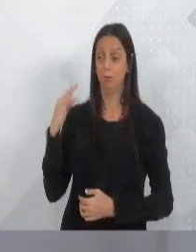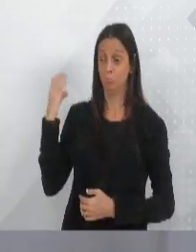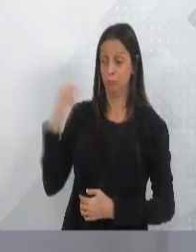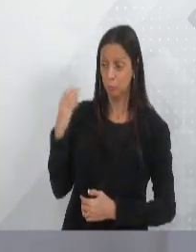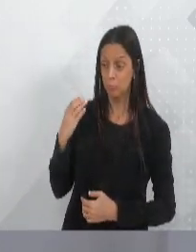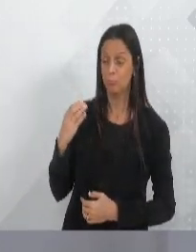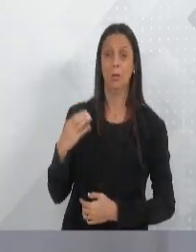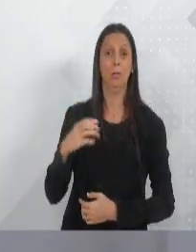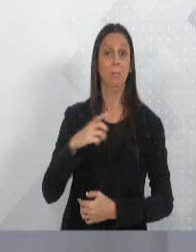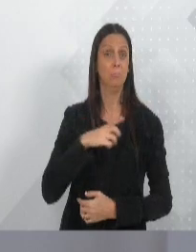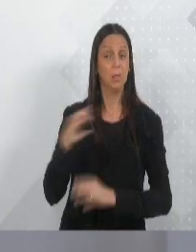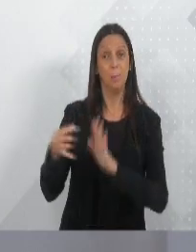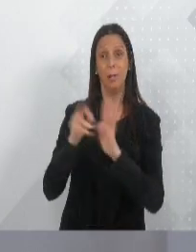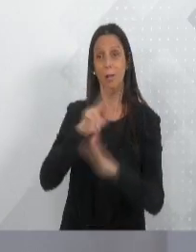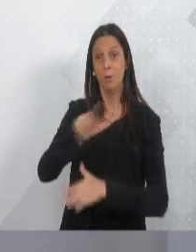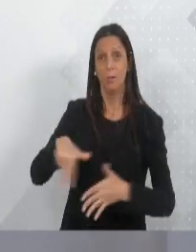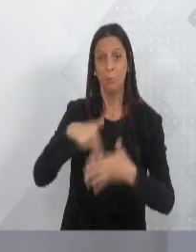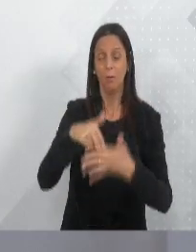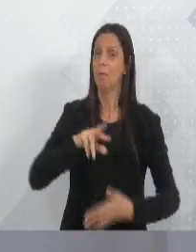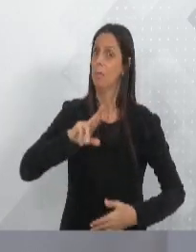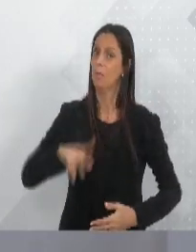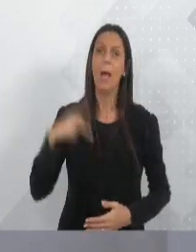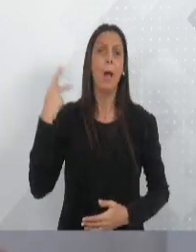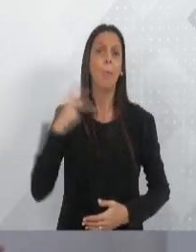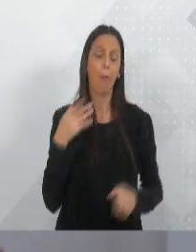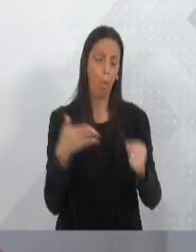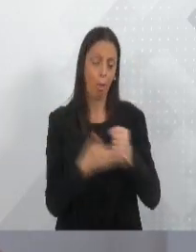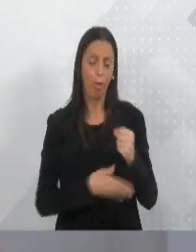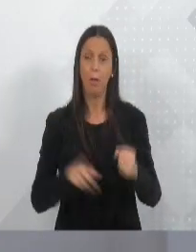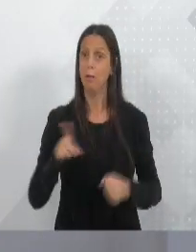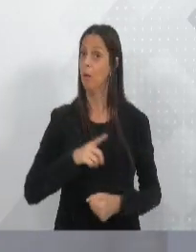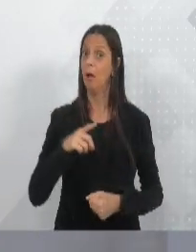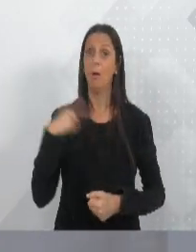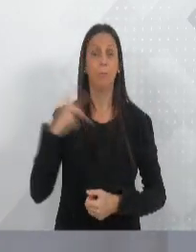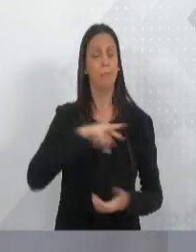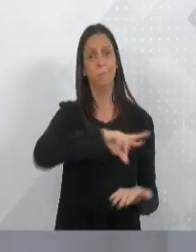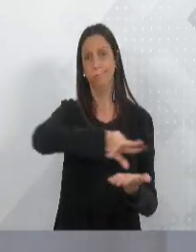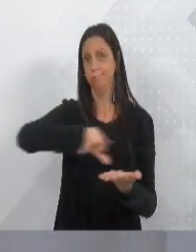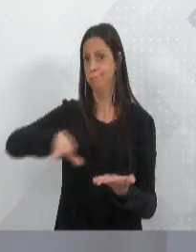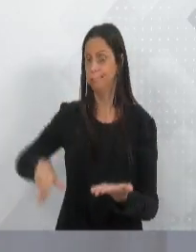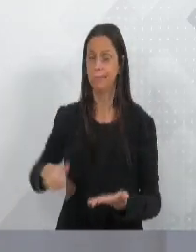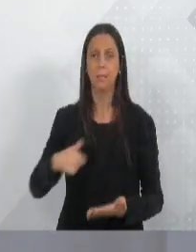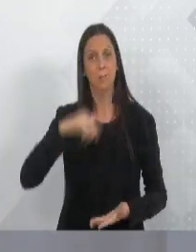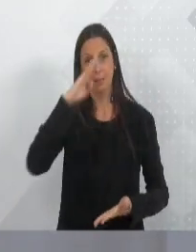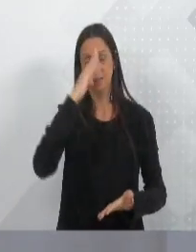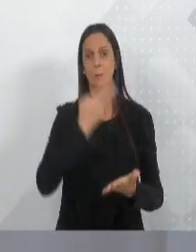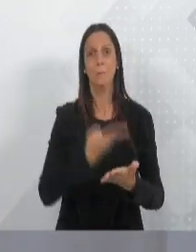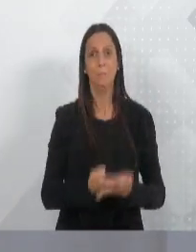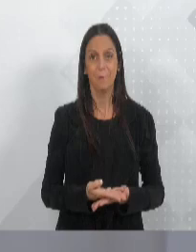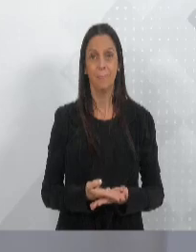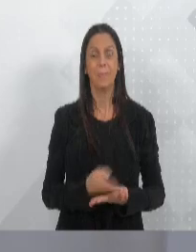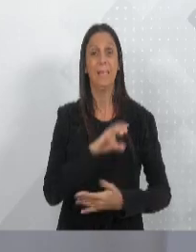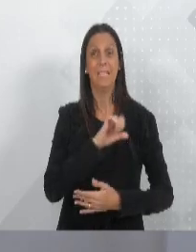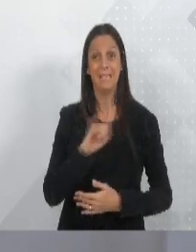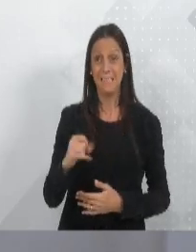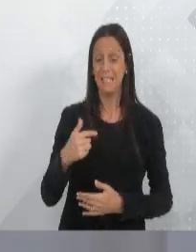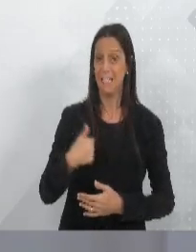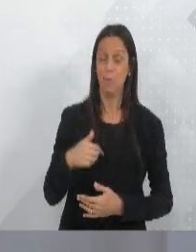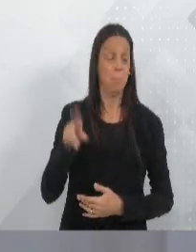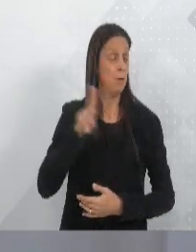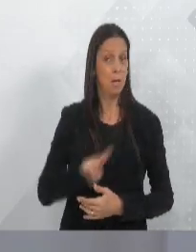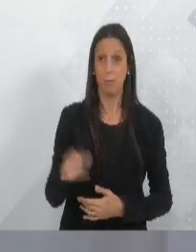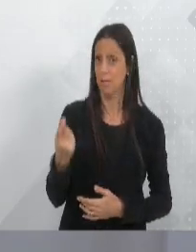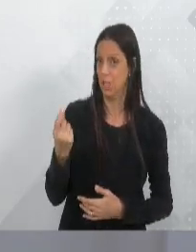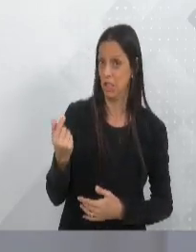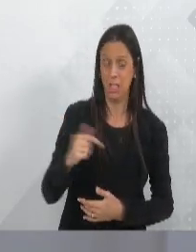posicionam isso aqui não é uma política Rasa Isso aqui é uma política plural isso aqui é política que eu acredito e se eu não usei dinheiro público ou se eu não